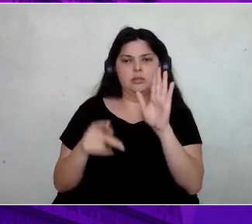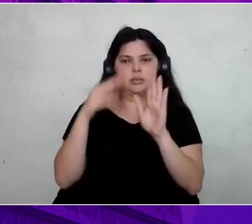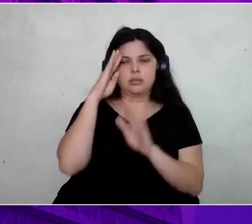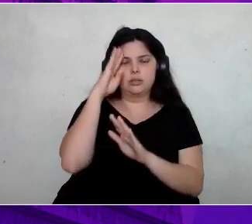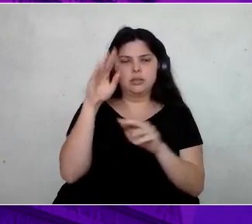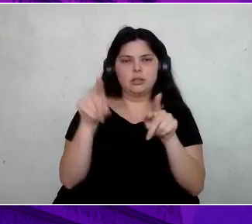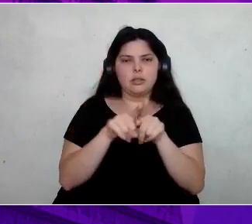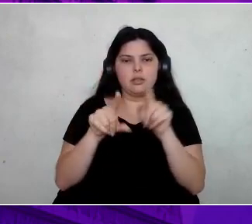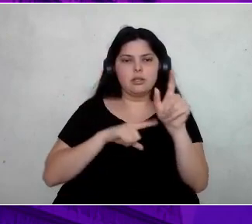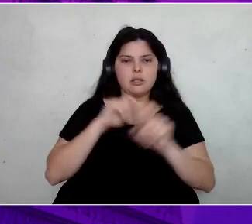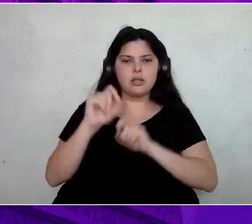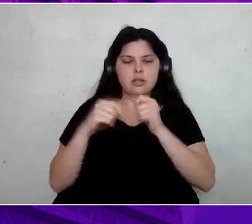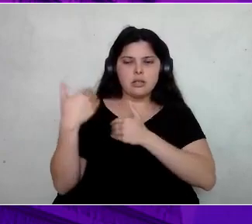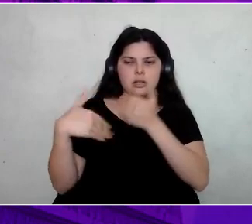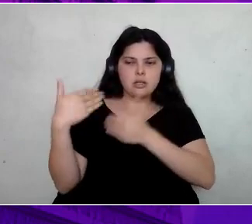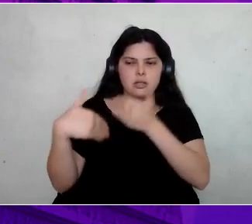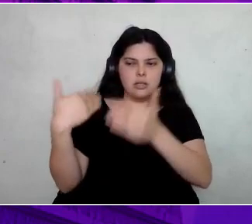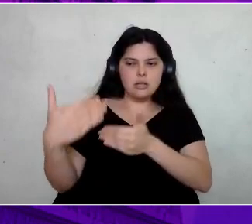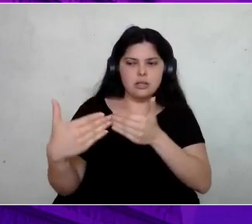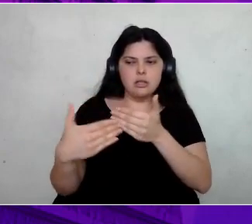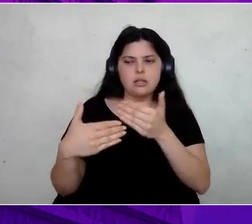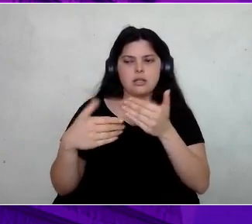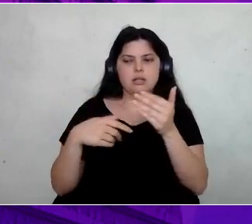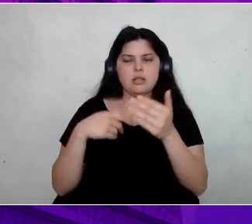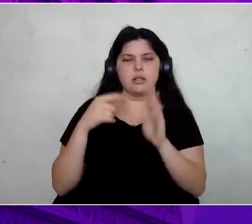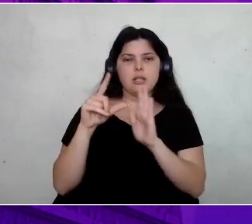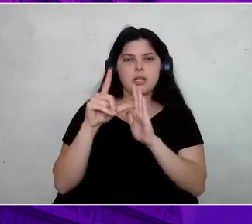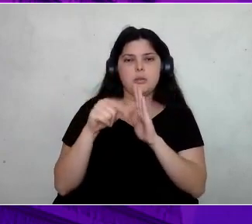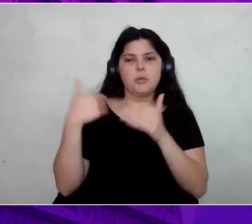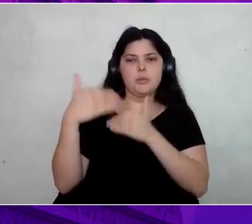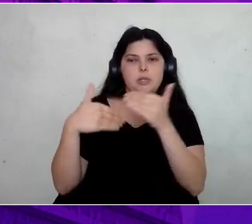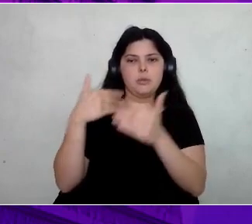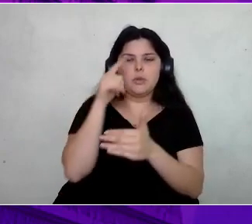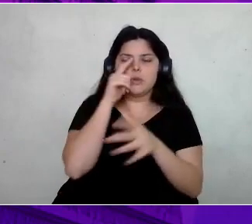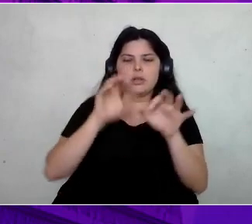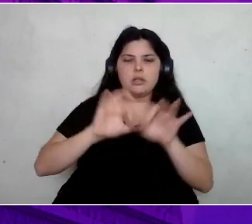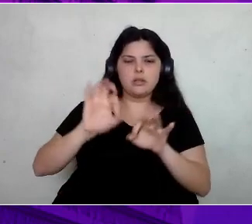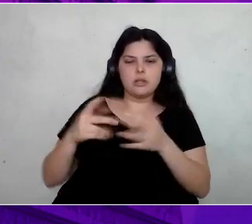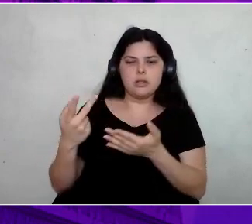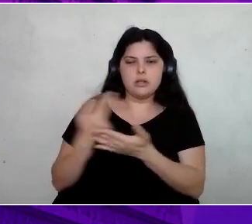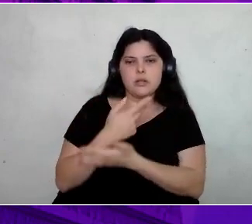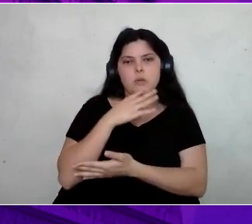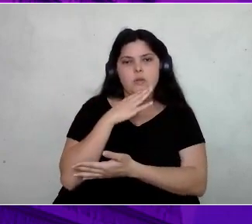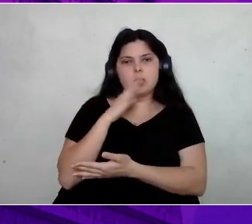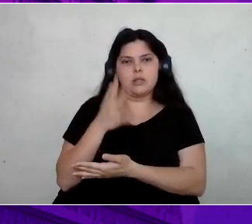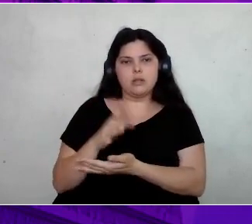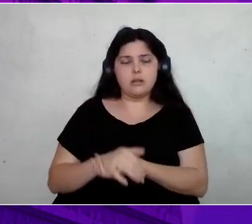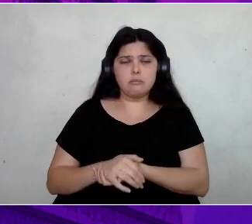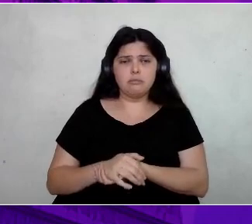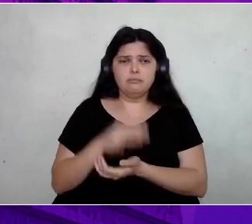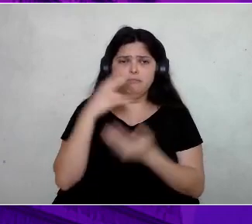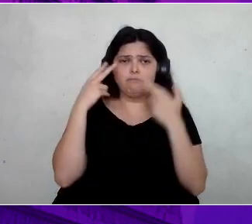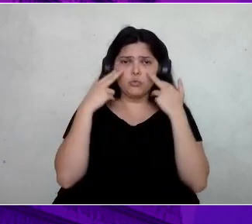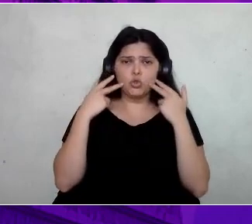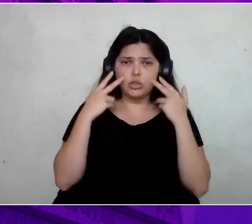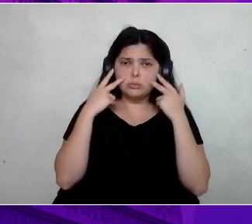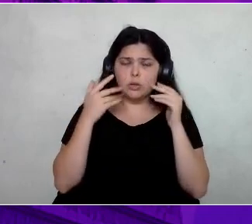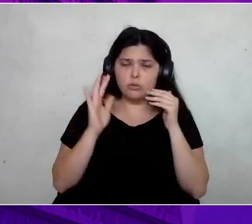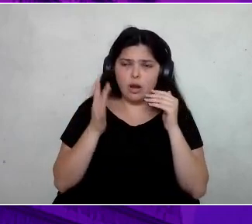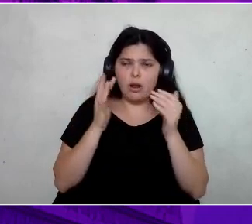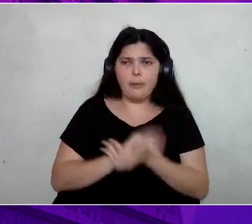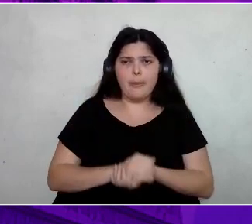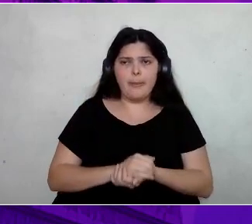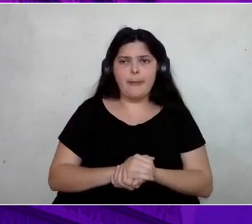um processo, tem um pós-processamento para corrigir erros conhecidos. Isso é muito comum, tá, gente? Para quem